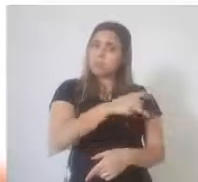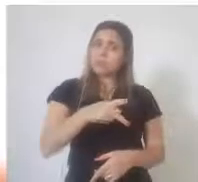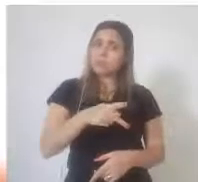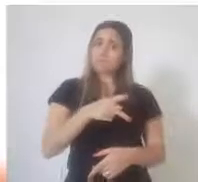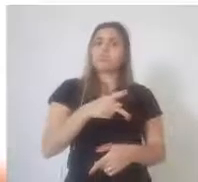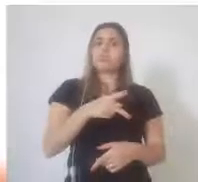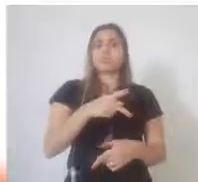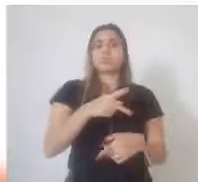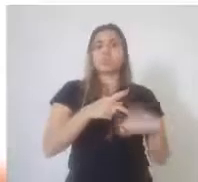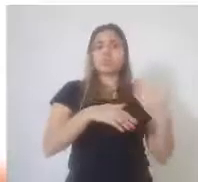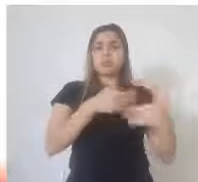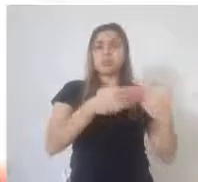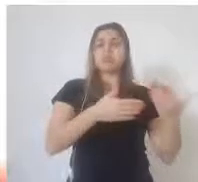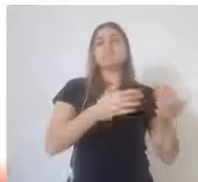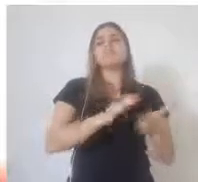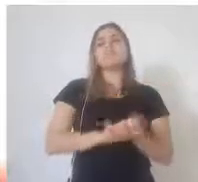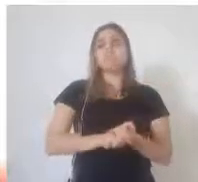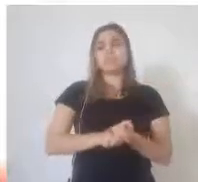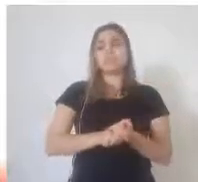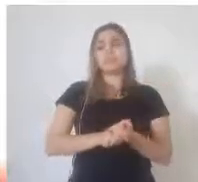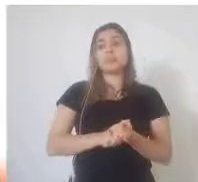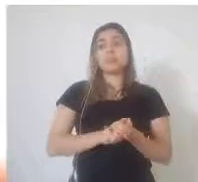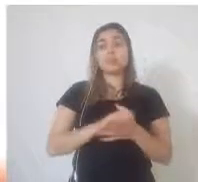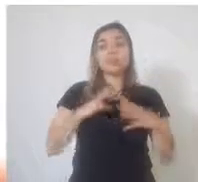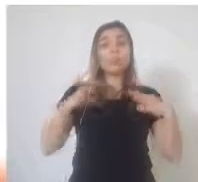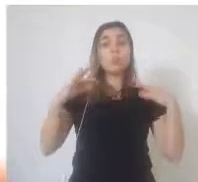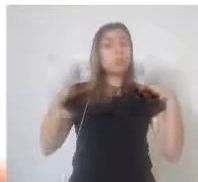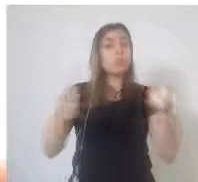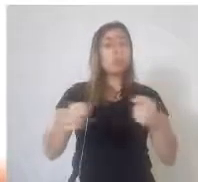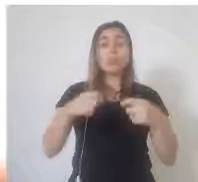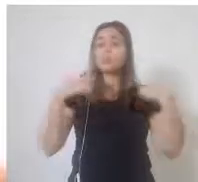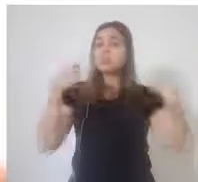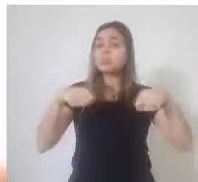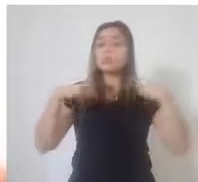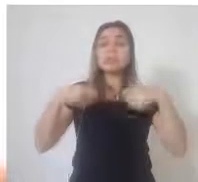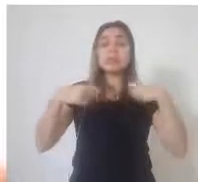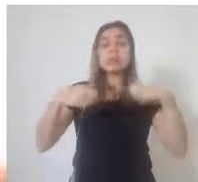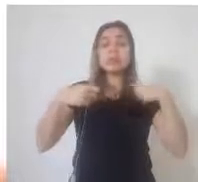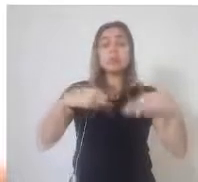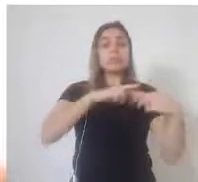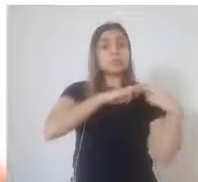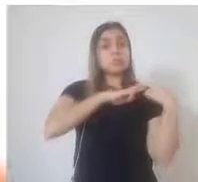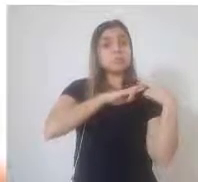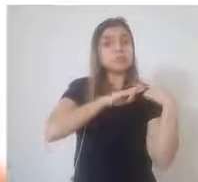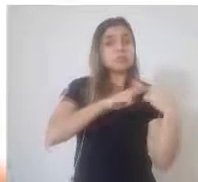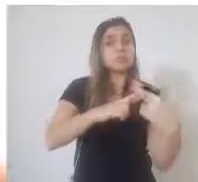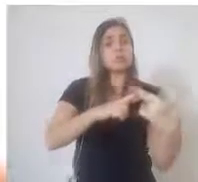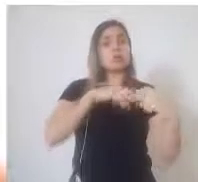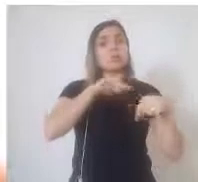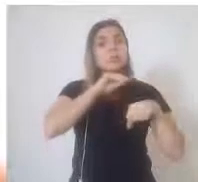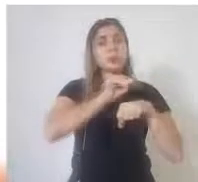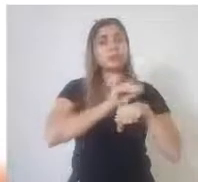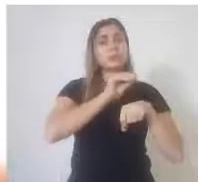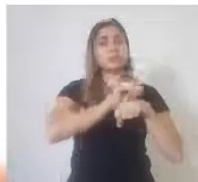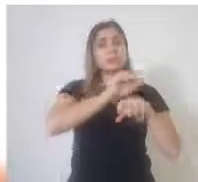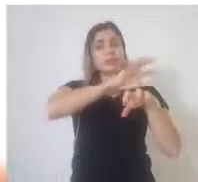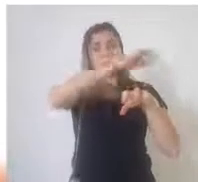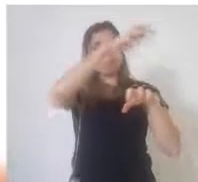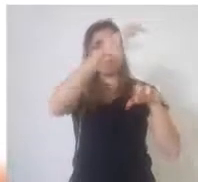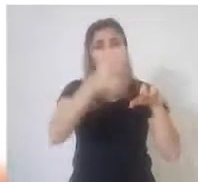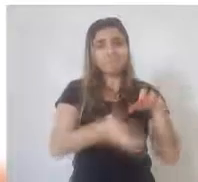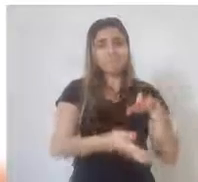também, professores e demais adultos, né? Então, todos nós precisamos nos responsabilizar por